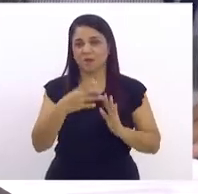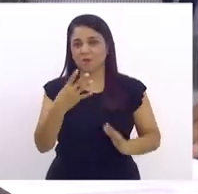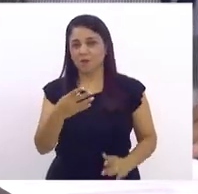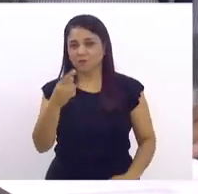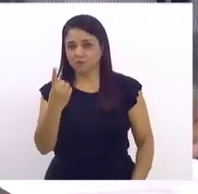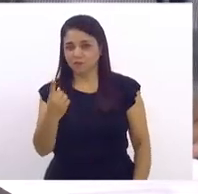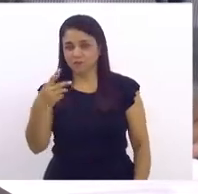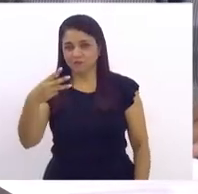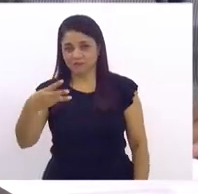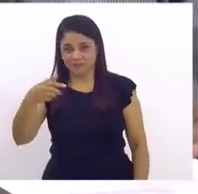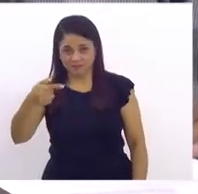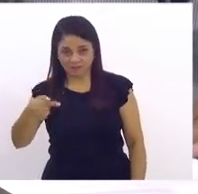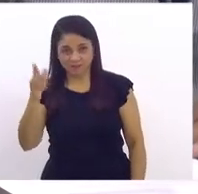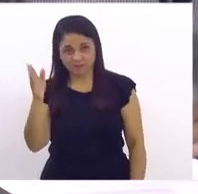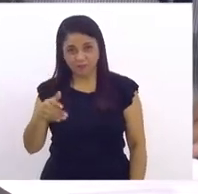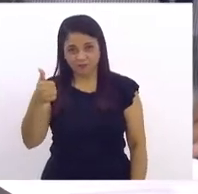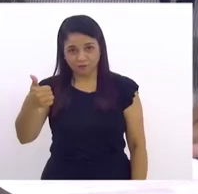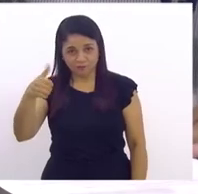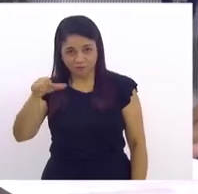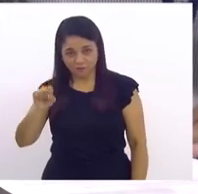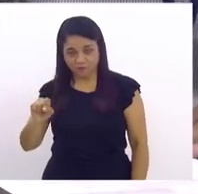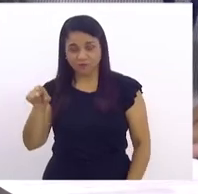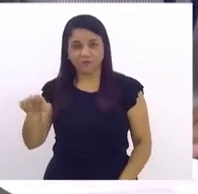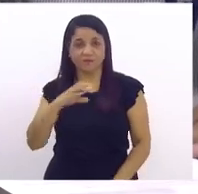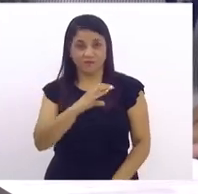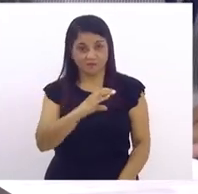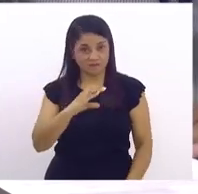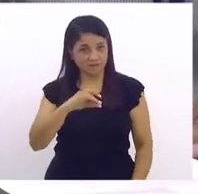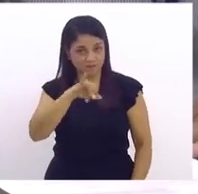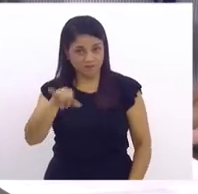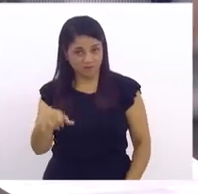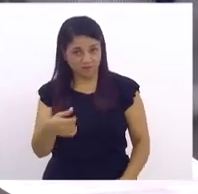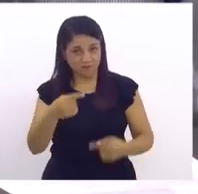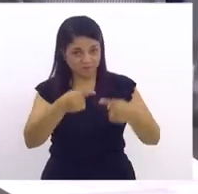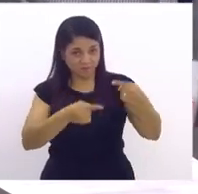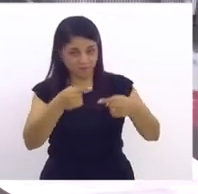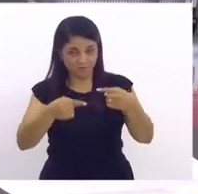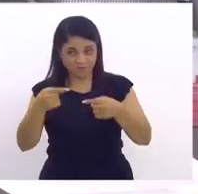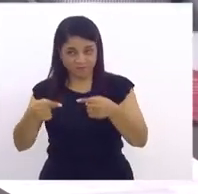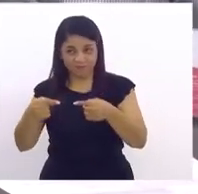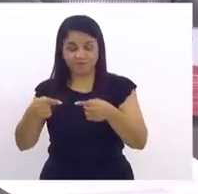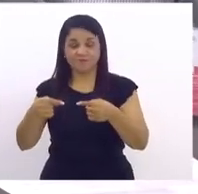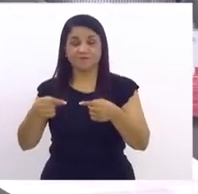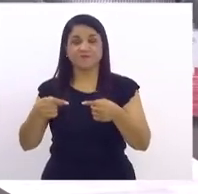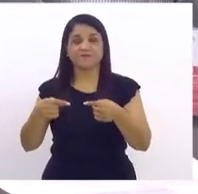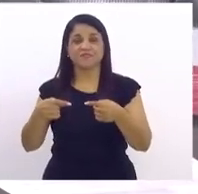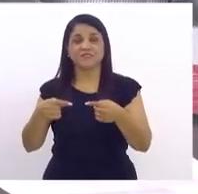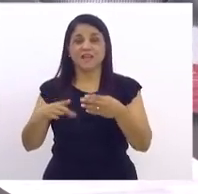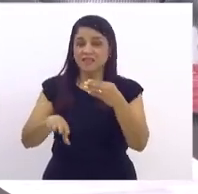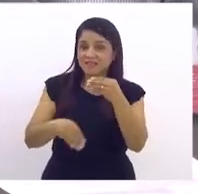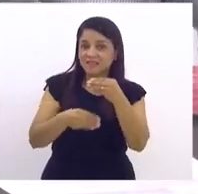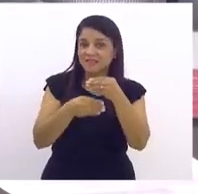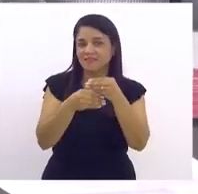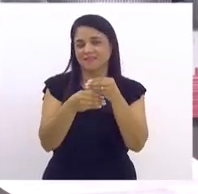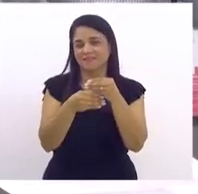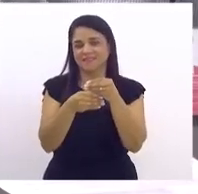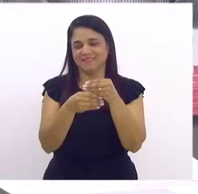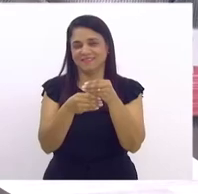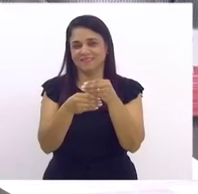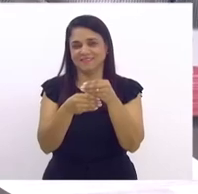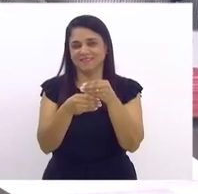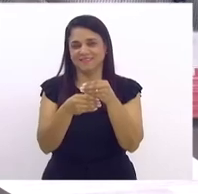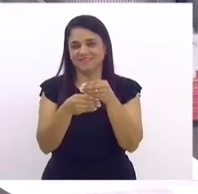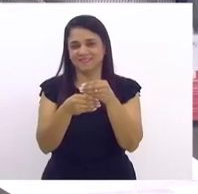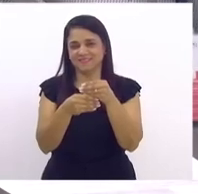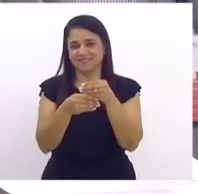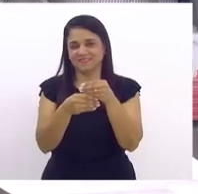de 2018, que está tramitando na CCJ. Então, seria discutir a anexação